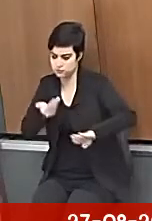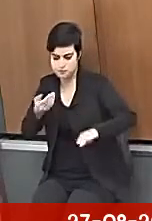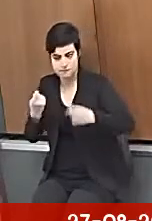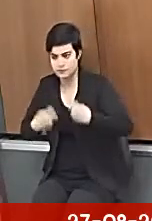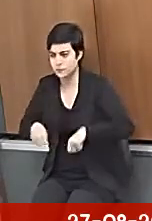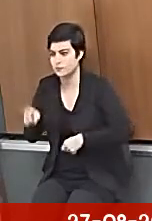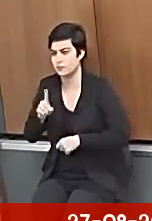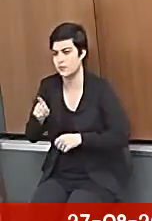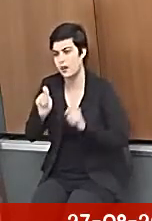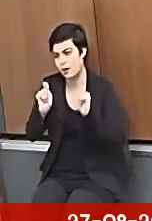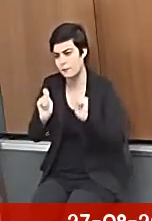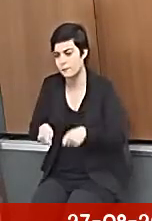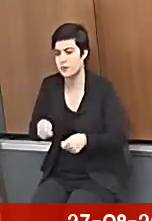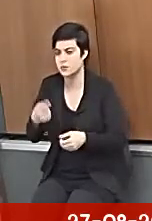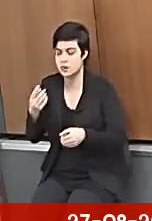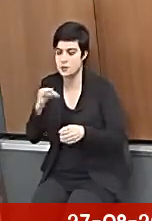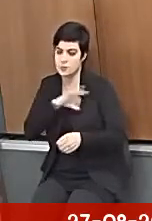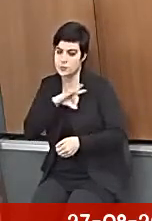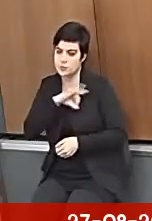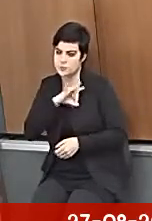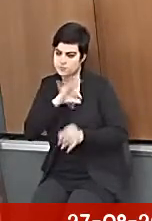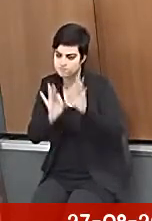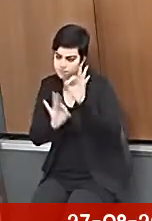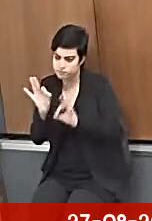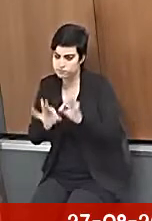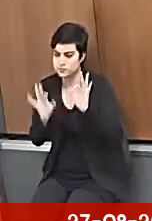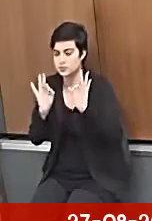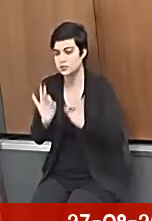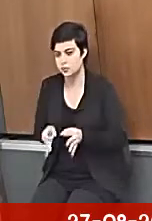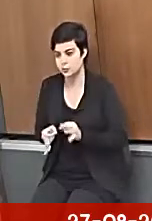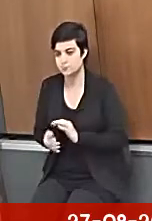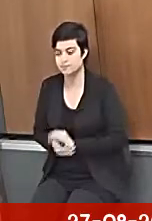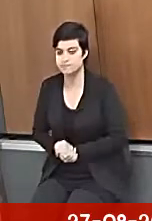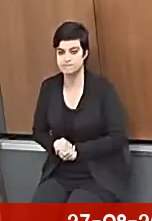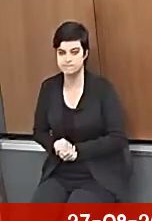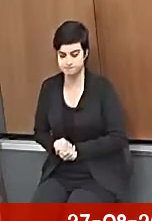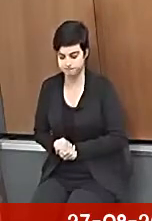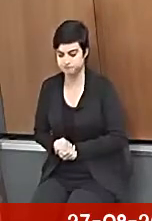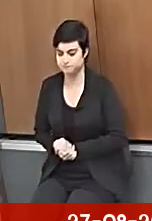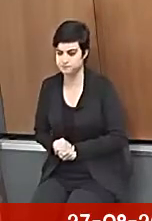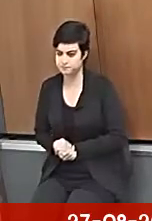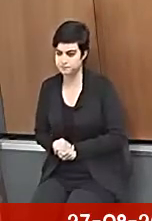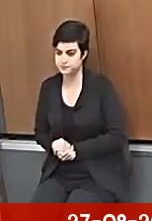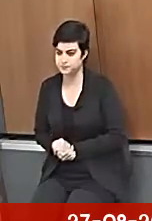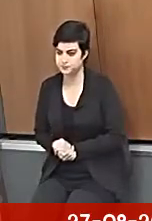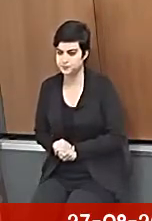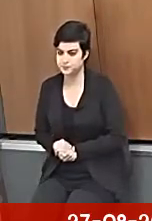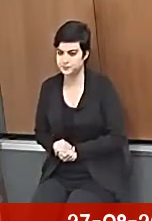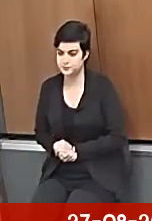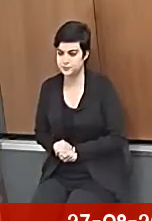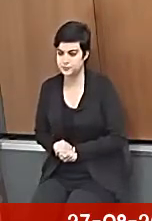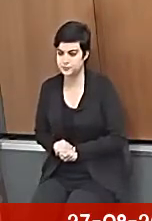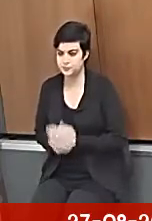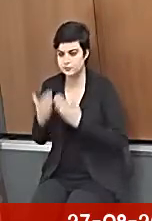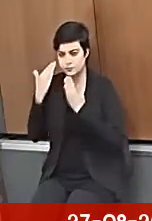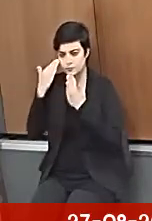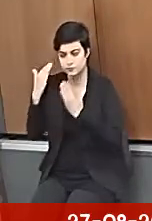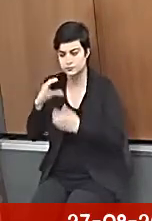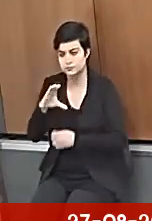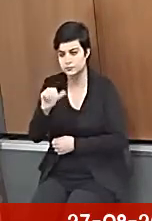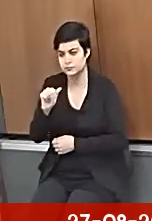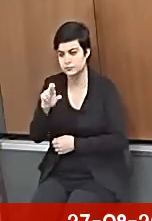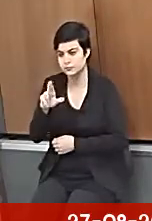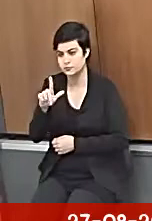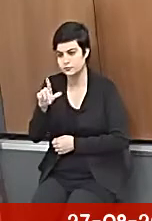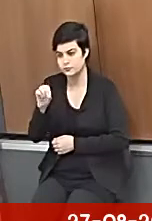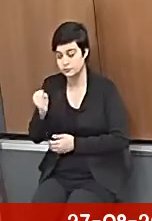que trava um acesso geral para todo mundo porque obrigado carlos eduardo